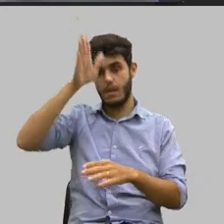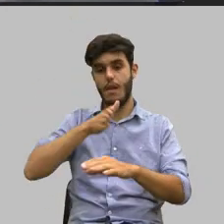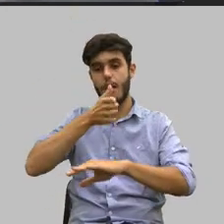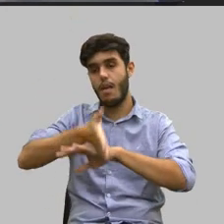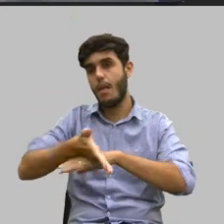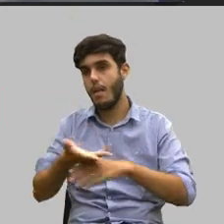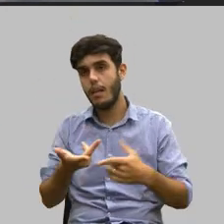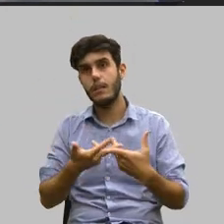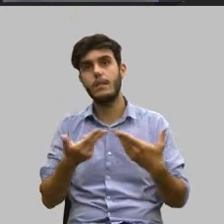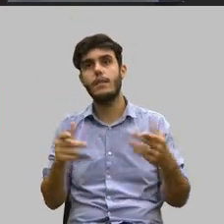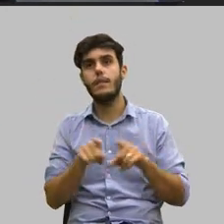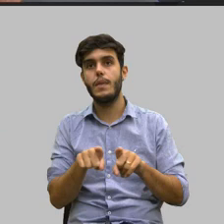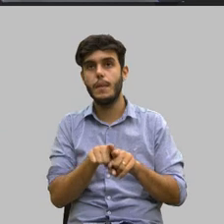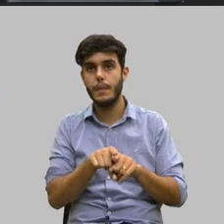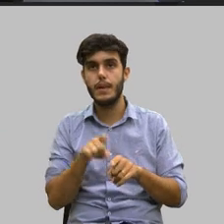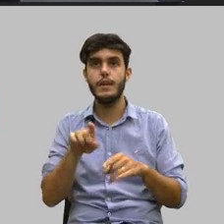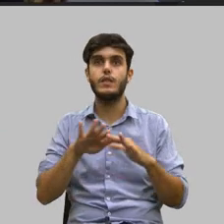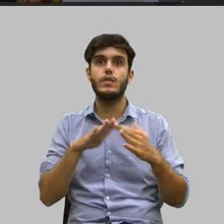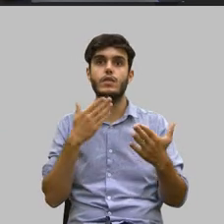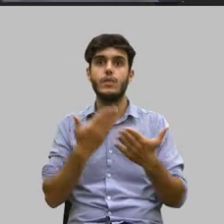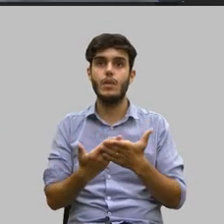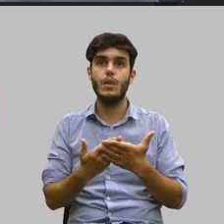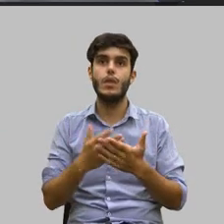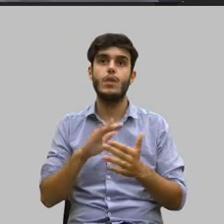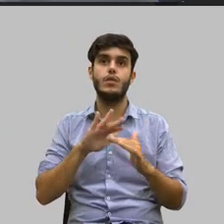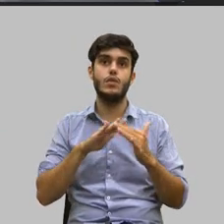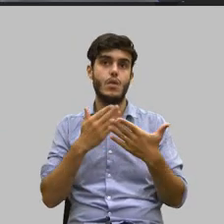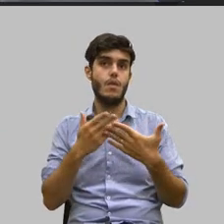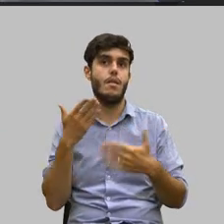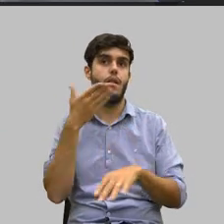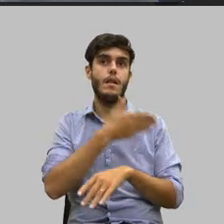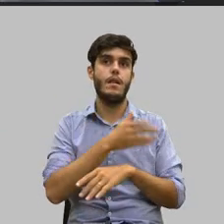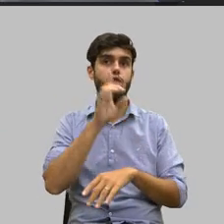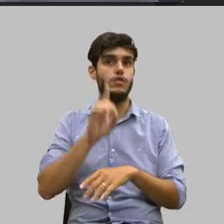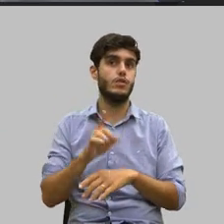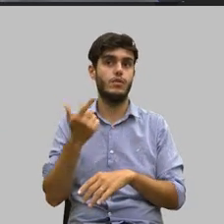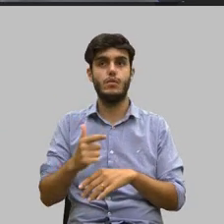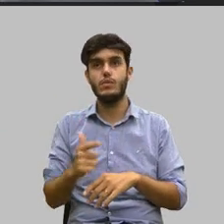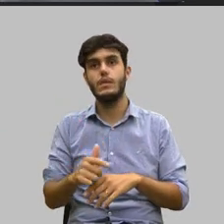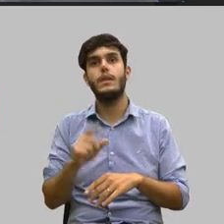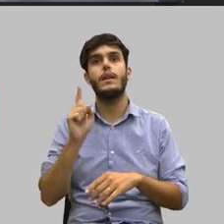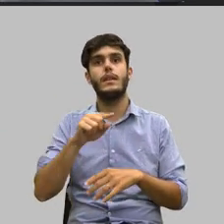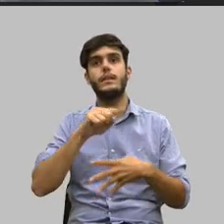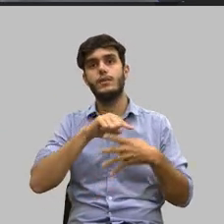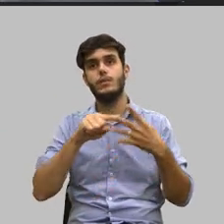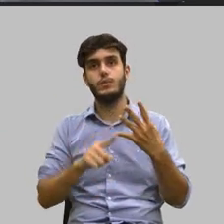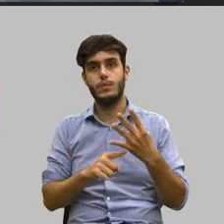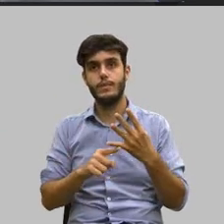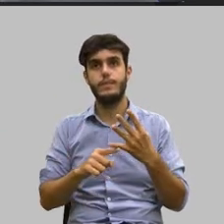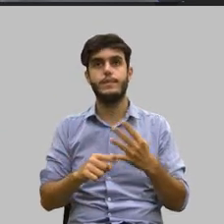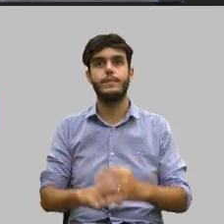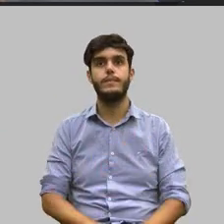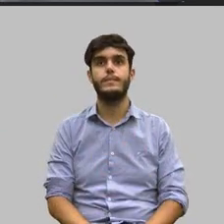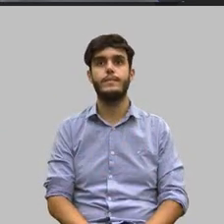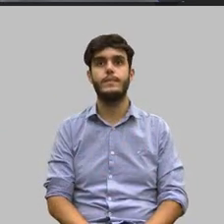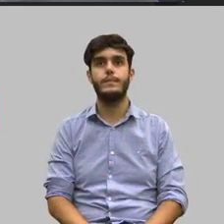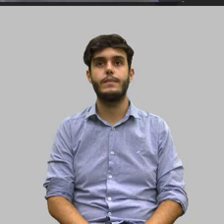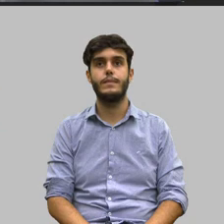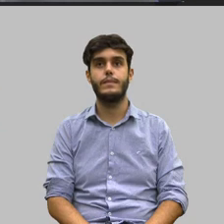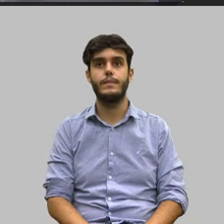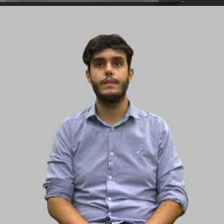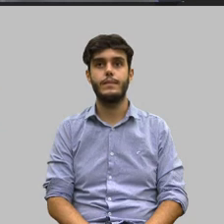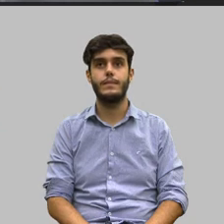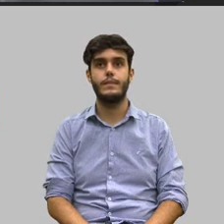né da mesma forma é que a escola não tem o direito de entrar em outra instituição Então são esses quatro pontos eu fui muito